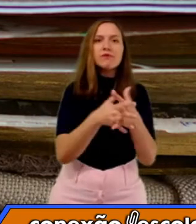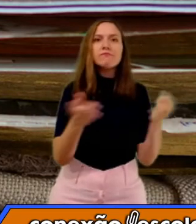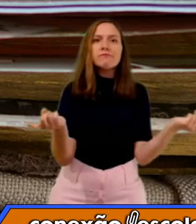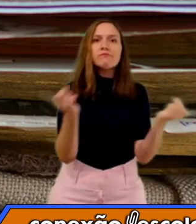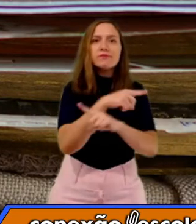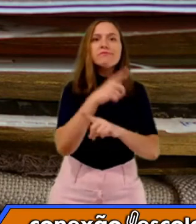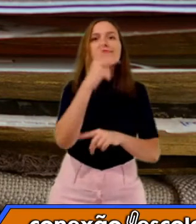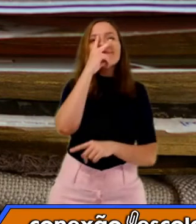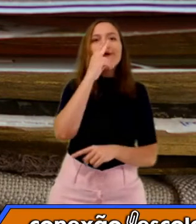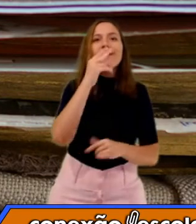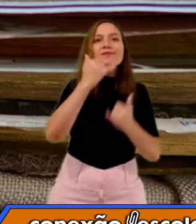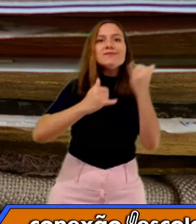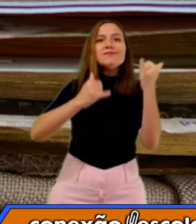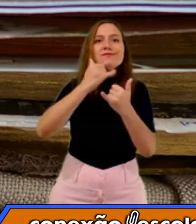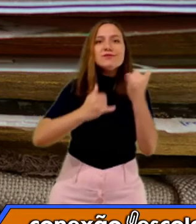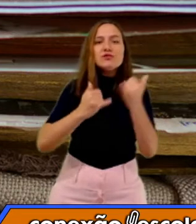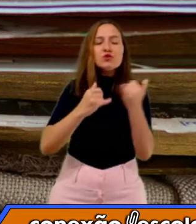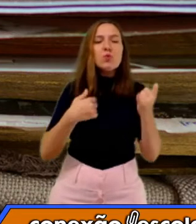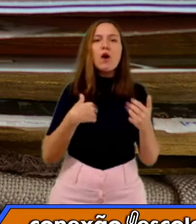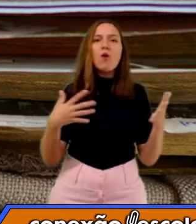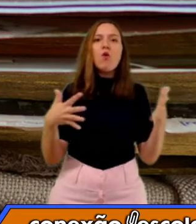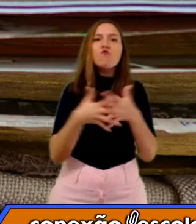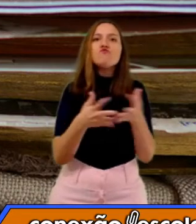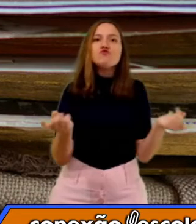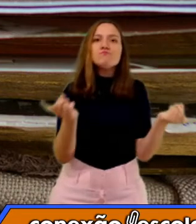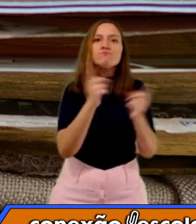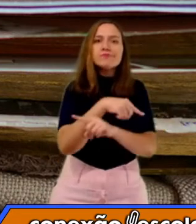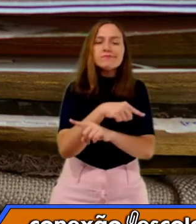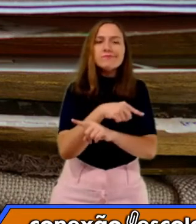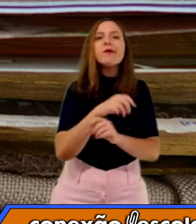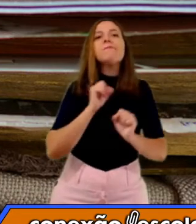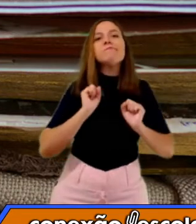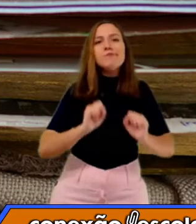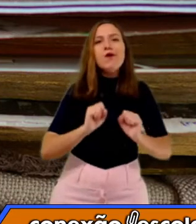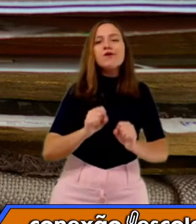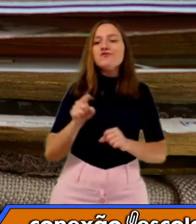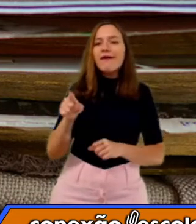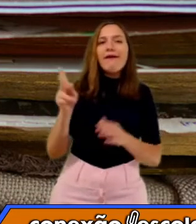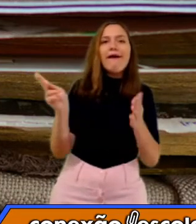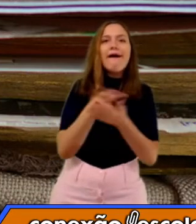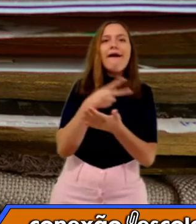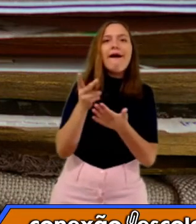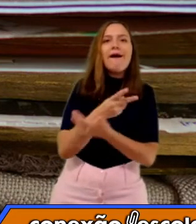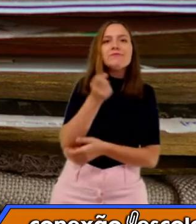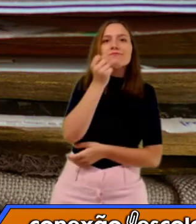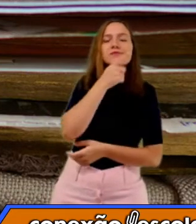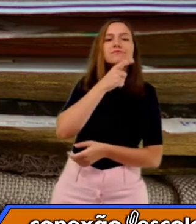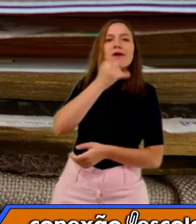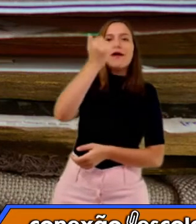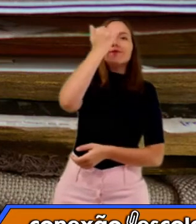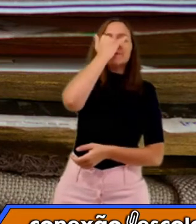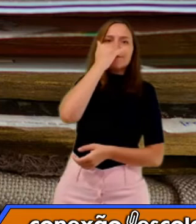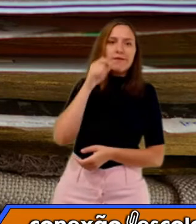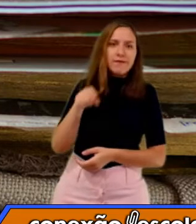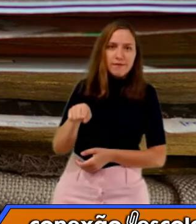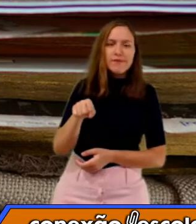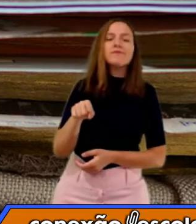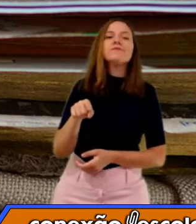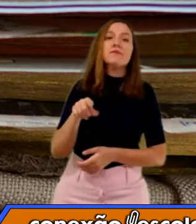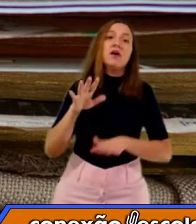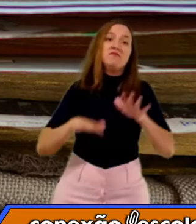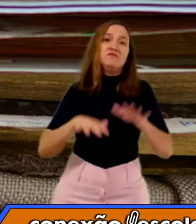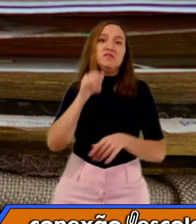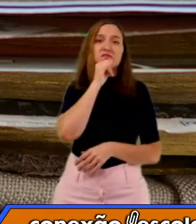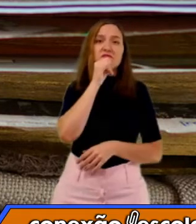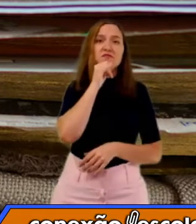ser parecidos e eu estar usando duas medicações e usando de forma errada. Eu posso, às vezes, estar com um problema